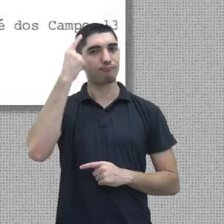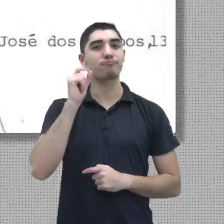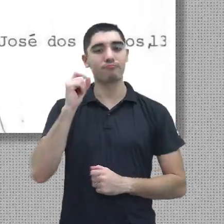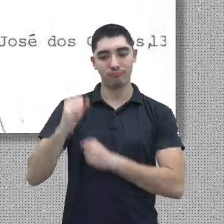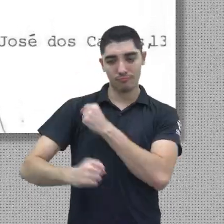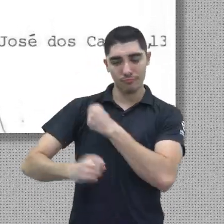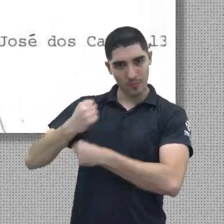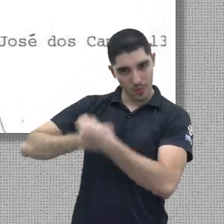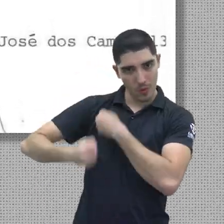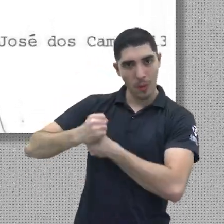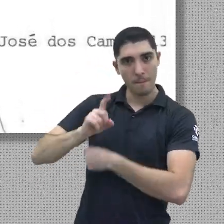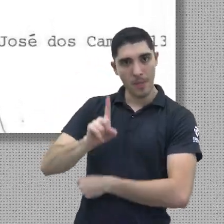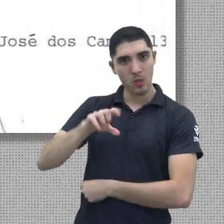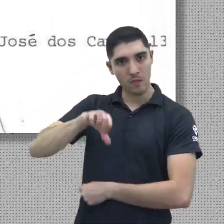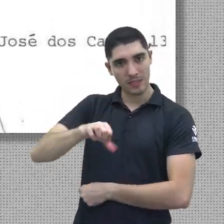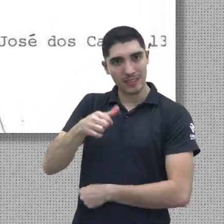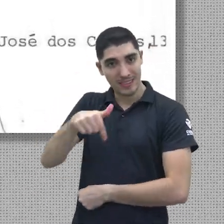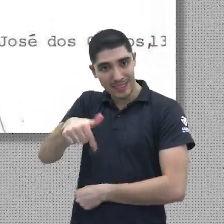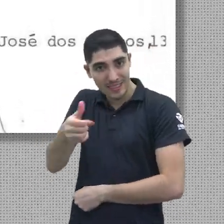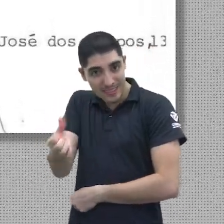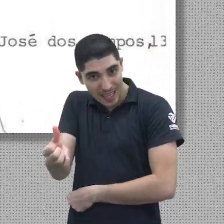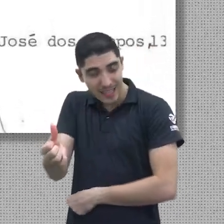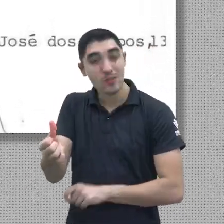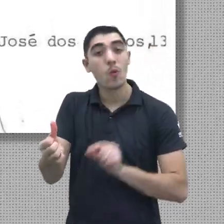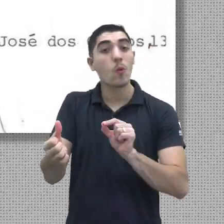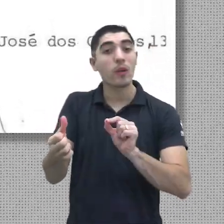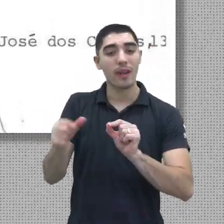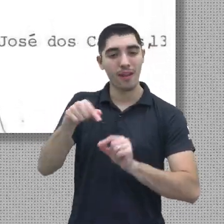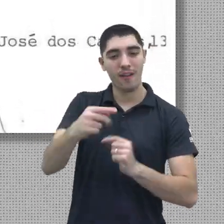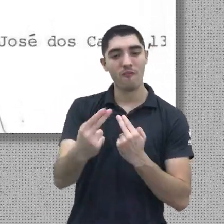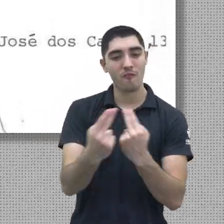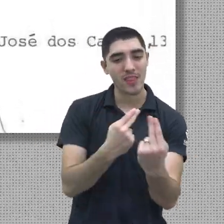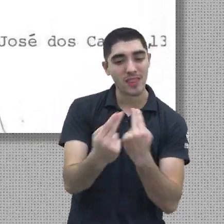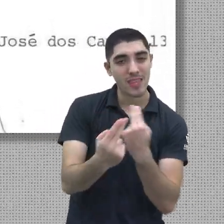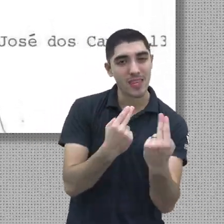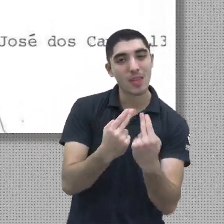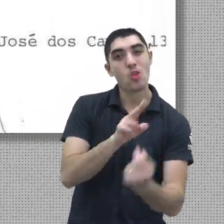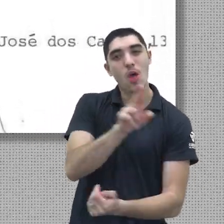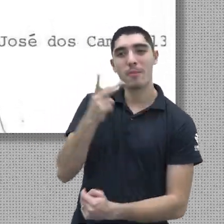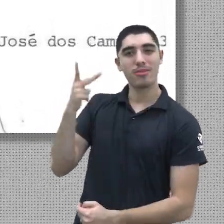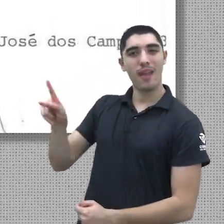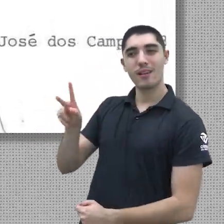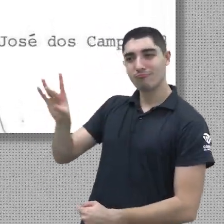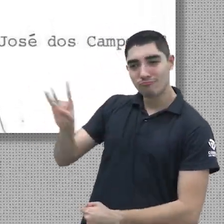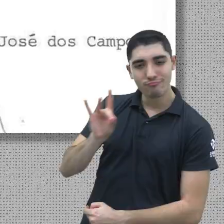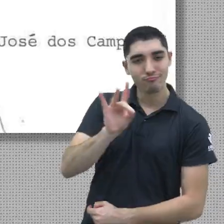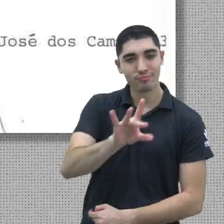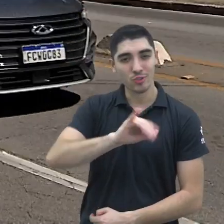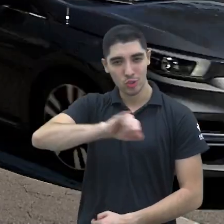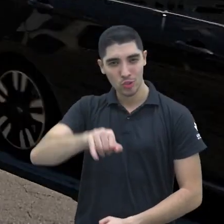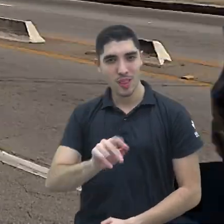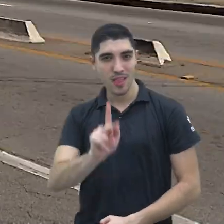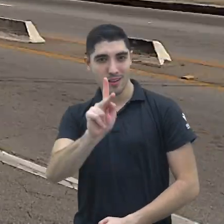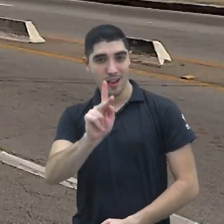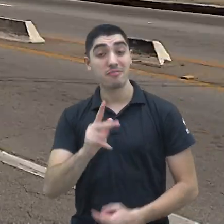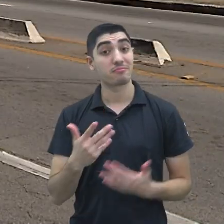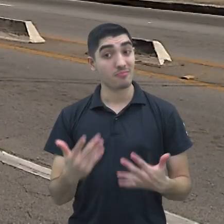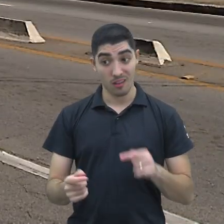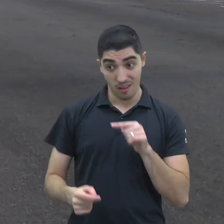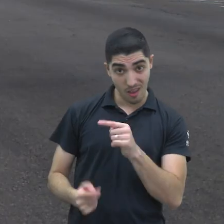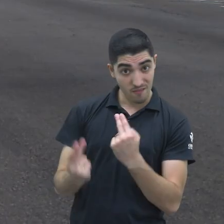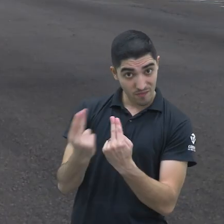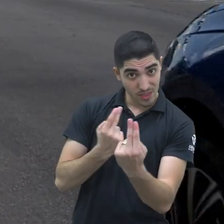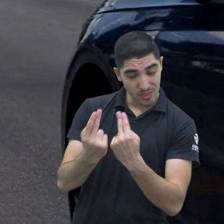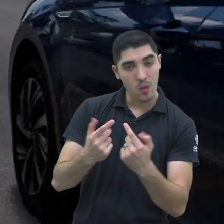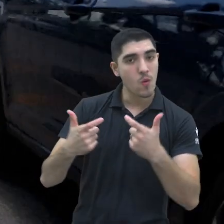a aprovar em 1976 uma lei que dava o nome de JK para uma avenida de São José dos Campos. Coincidência ou